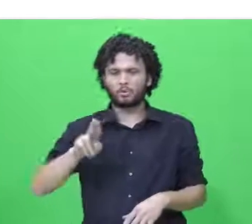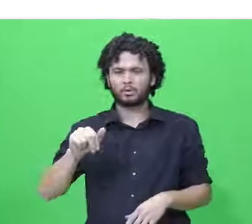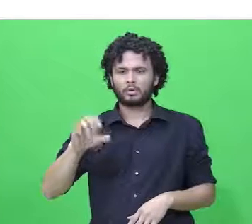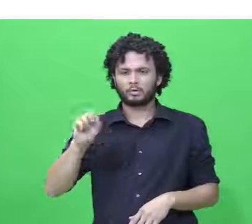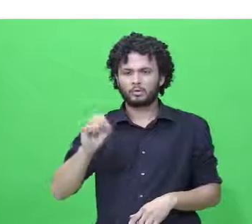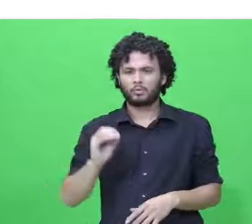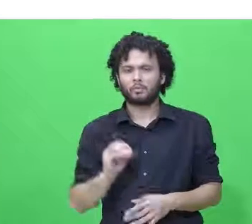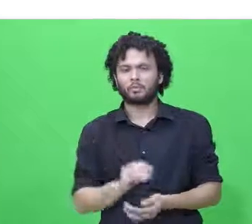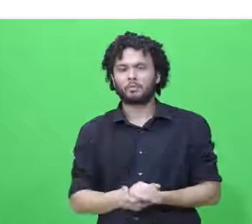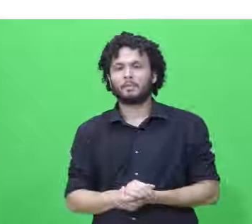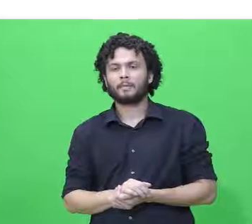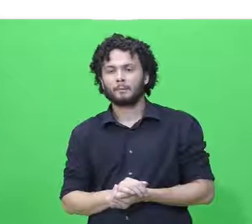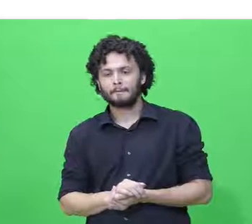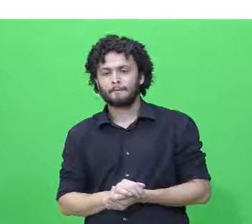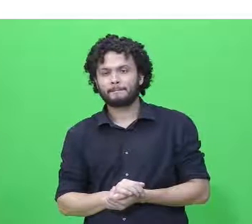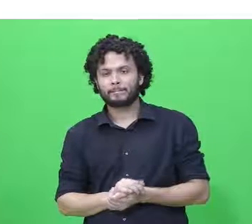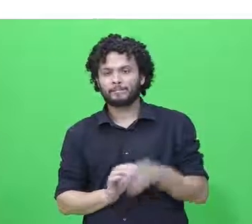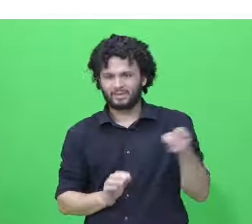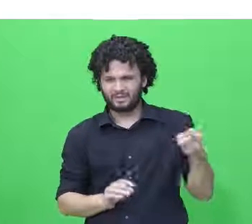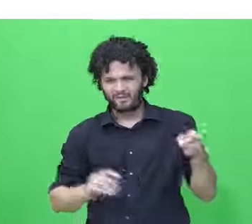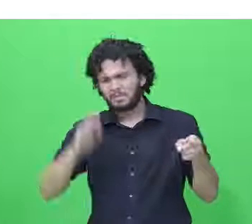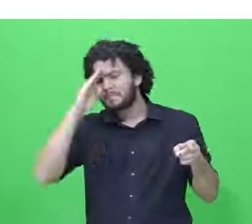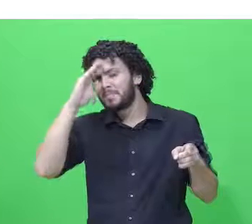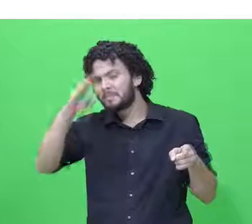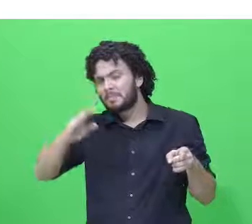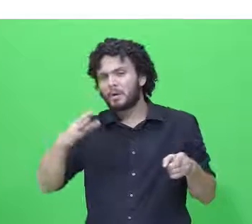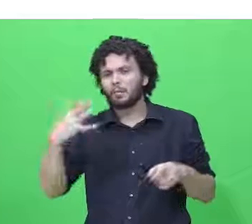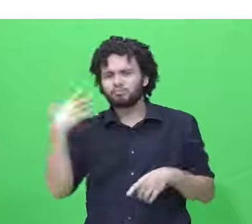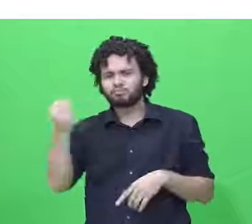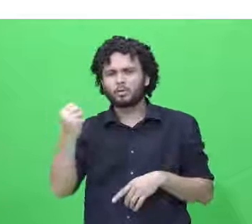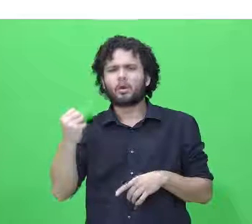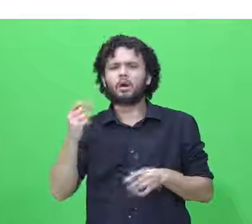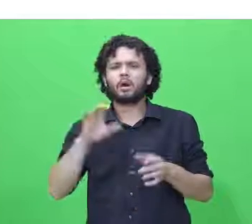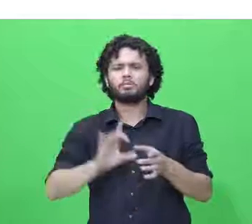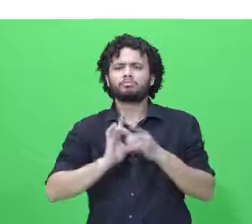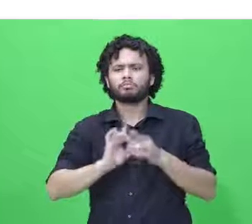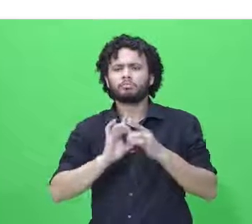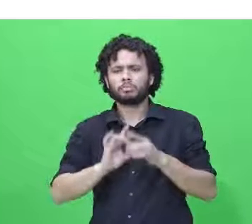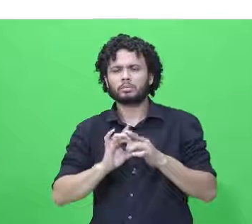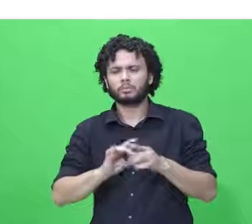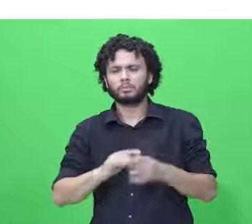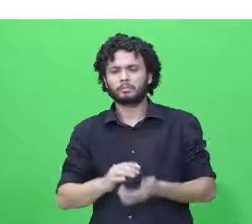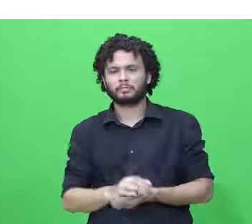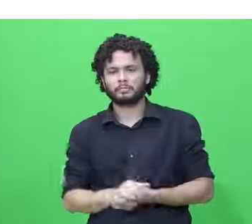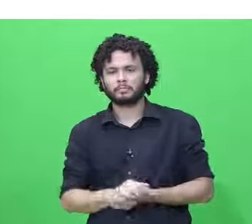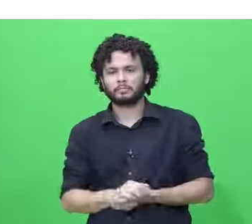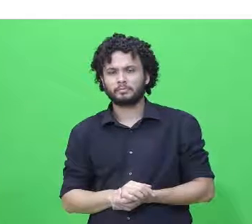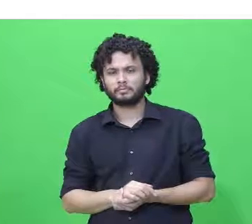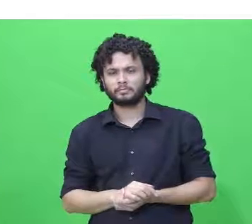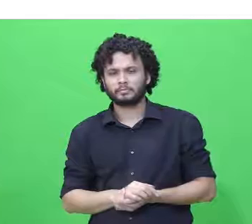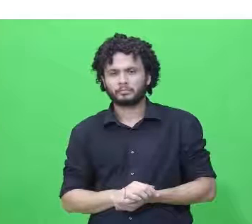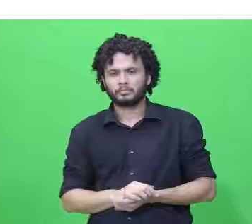anarquistas. Né? Estes vão ser, então, a principal força dessa Aliança Libertadora, Nacional Libertadora.